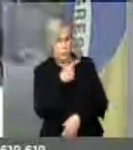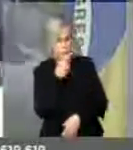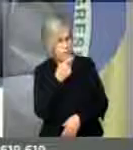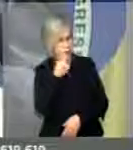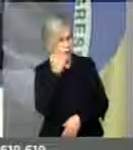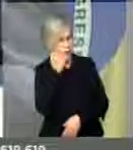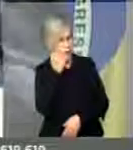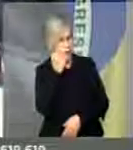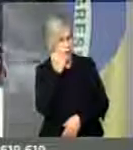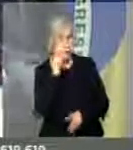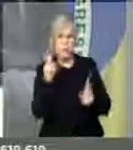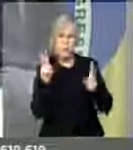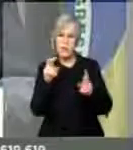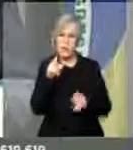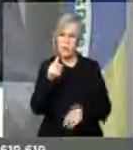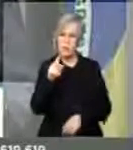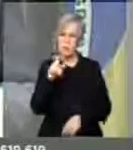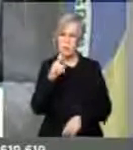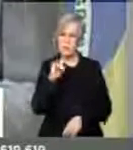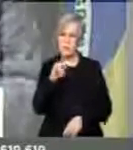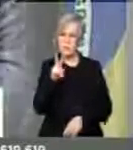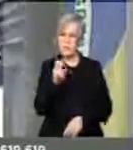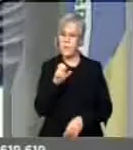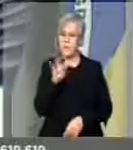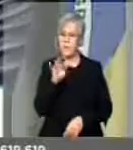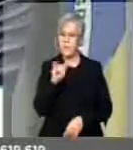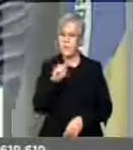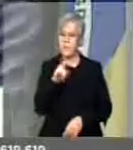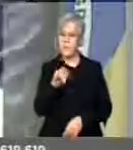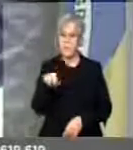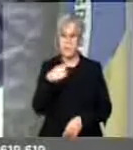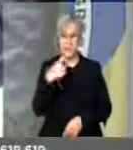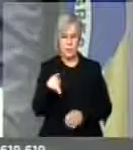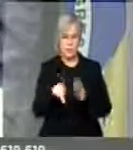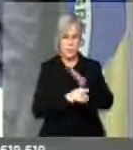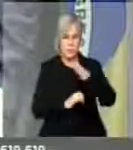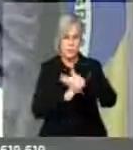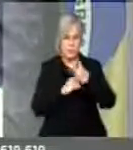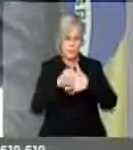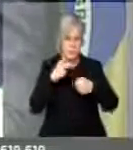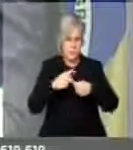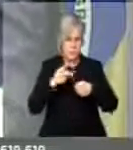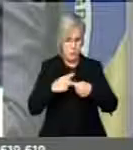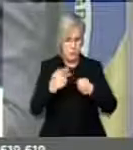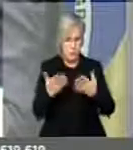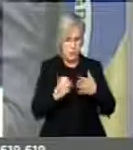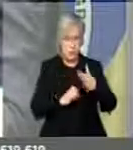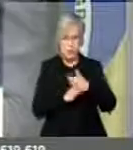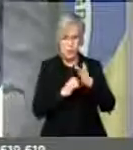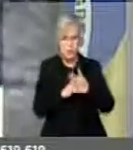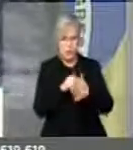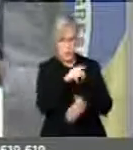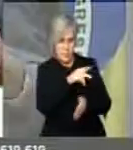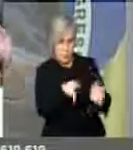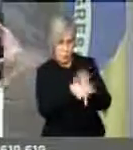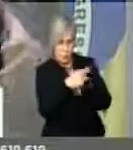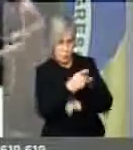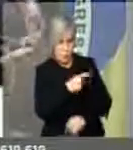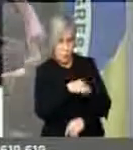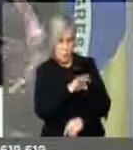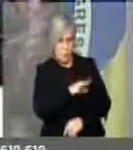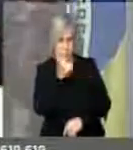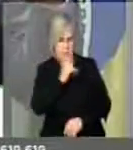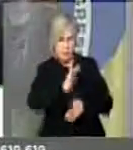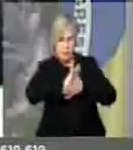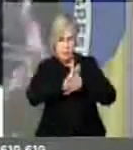sobre privatização de Petrobras. Uma empresa que eles conseguiram aniquilar, uma empresa que eles montaram como uma